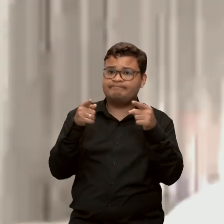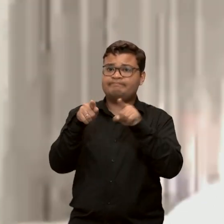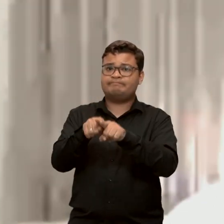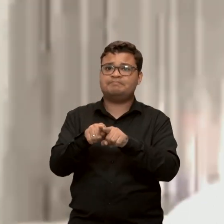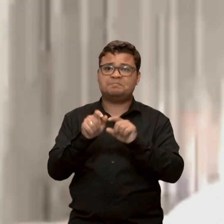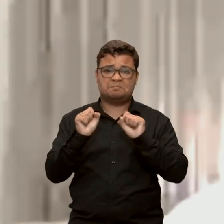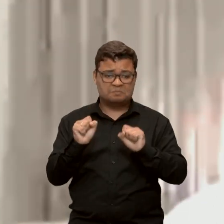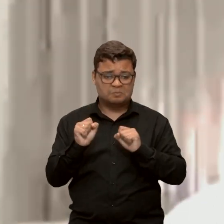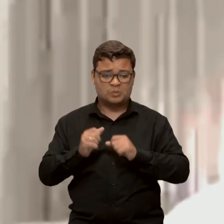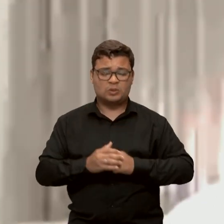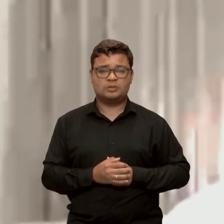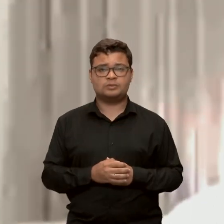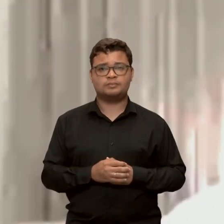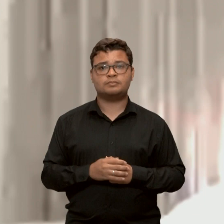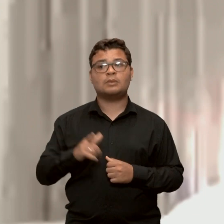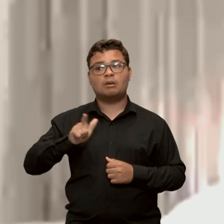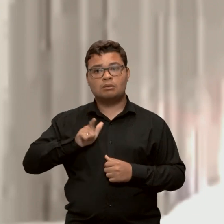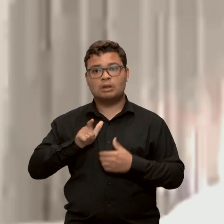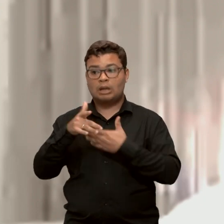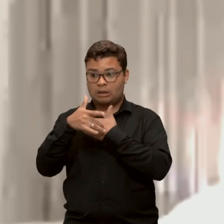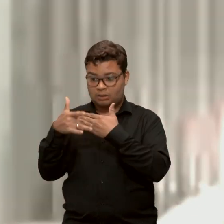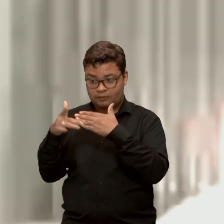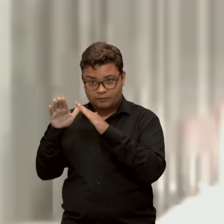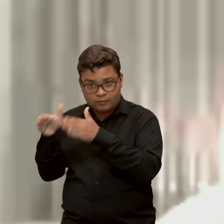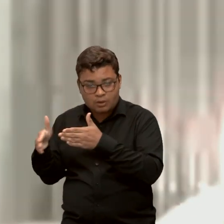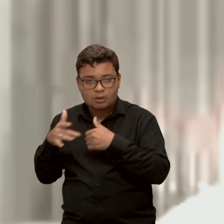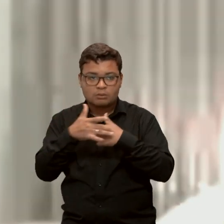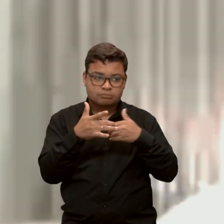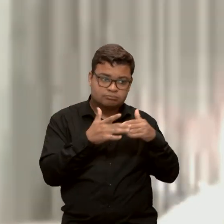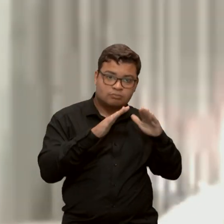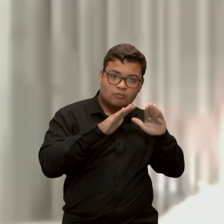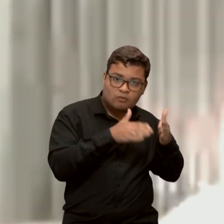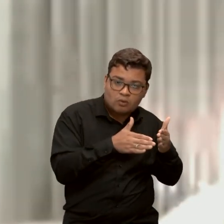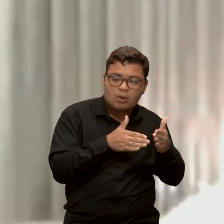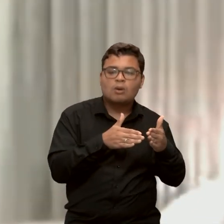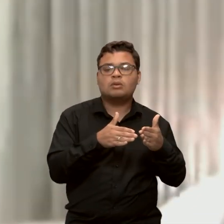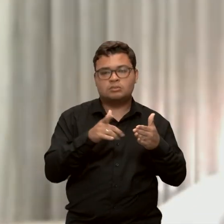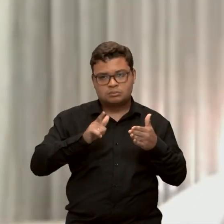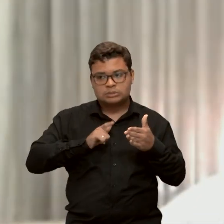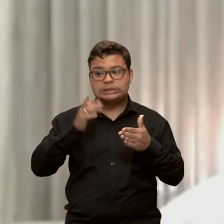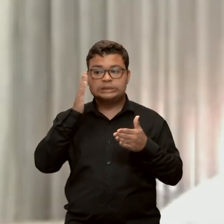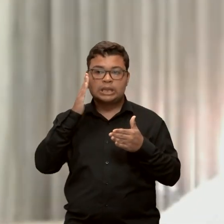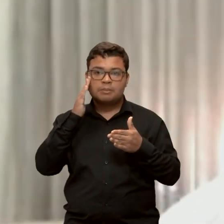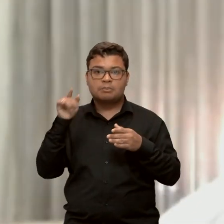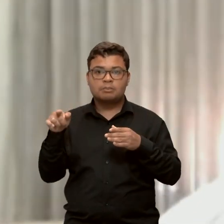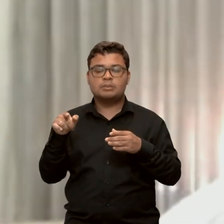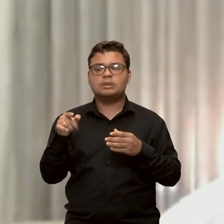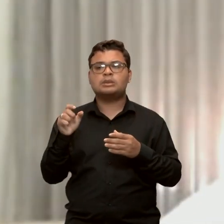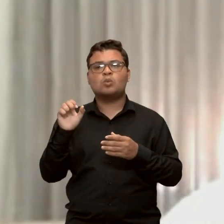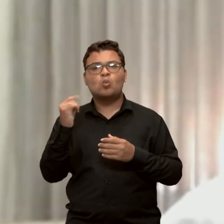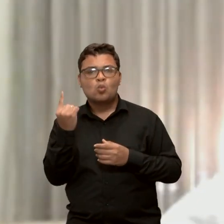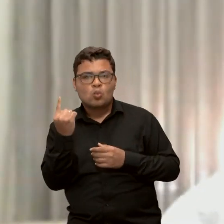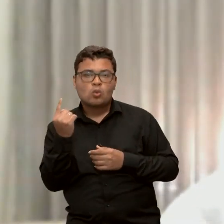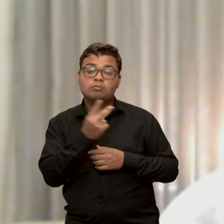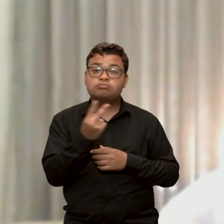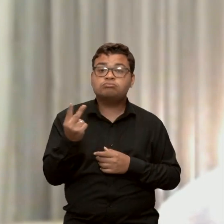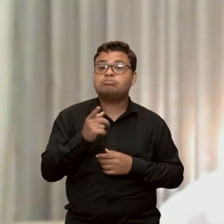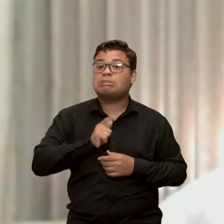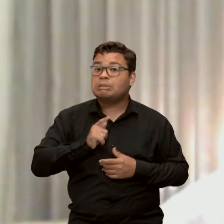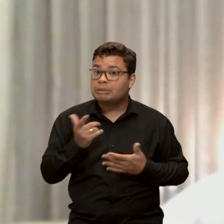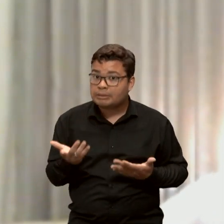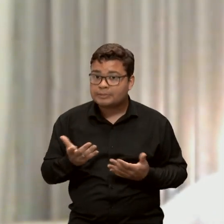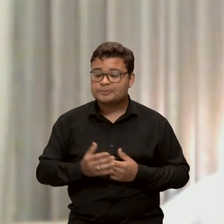ou intensos de artralgia, mialgia, lesão de pele, febre persistente, a gente tem que pensar nas duas viroses concomitantes e